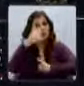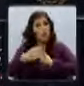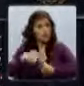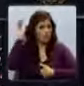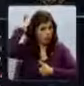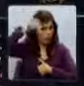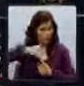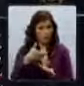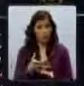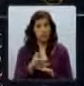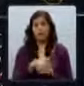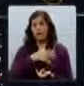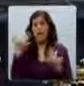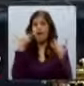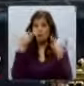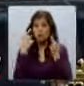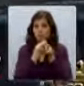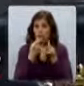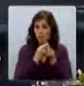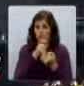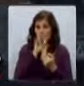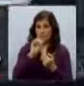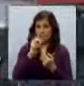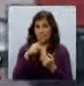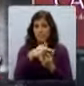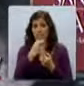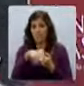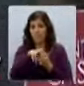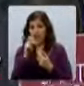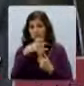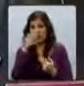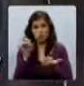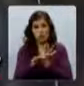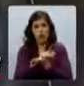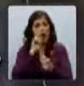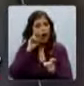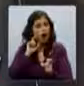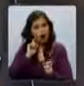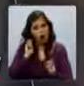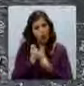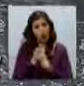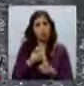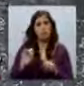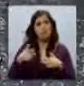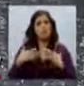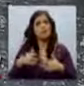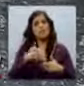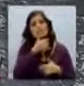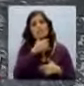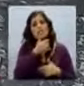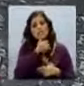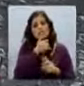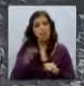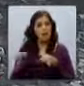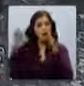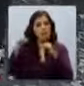presidencial. Fontes próximas do provedor garantiram ao Semanário que a auditoria não foi a principal razão para o adiamento da decisão,